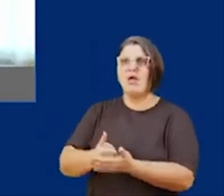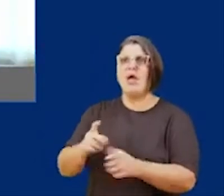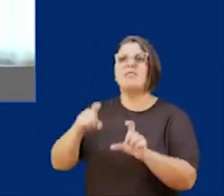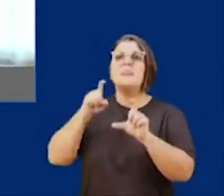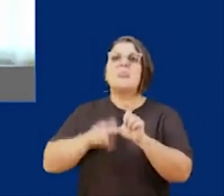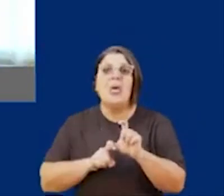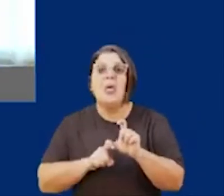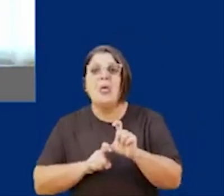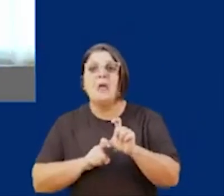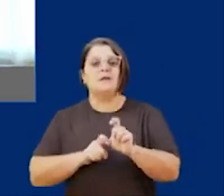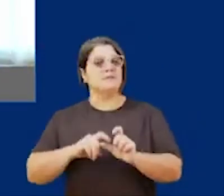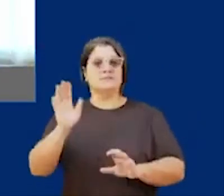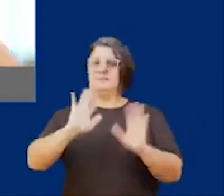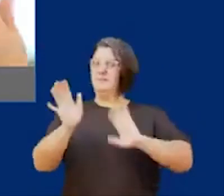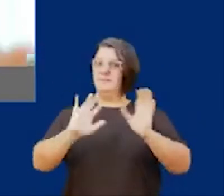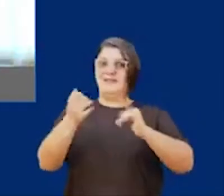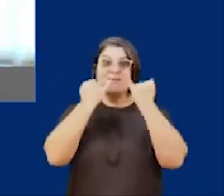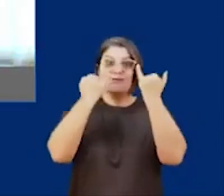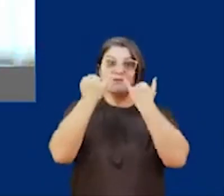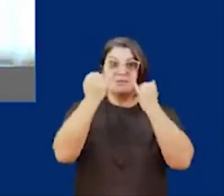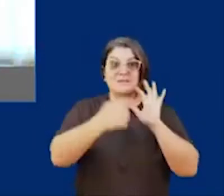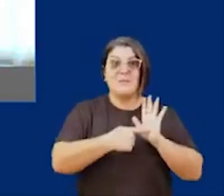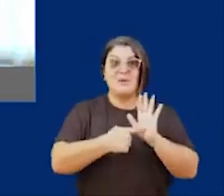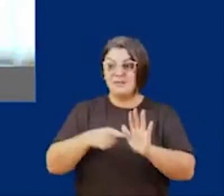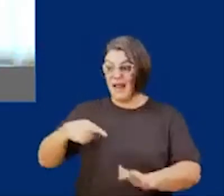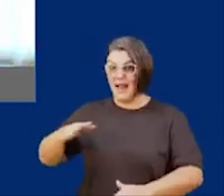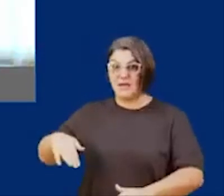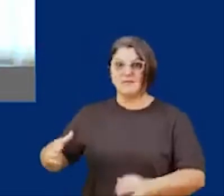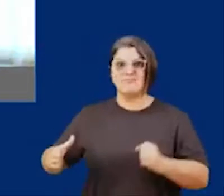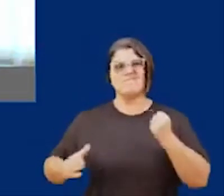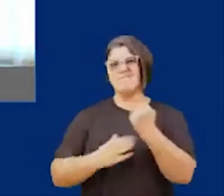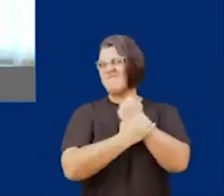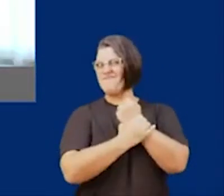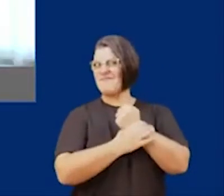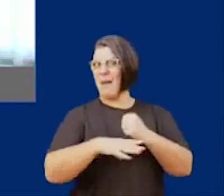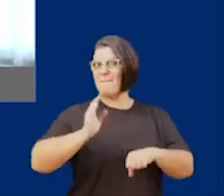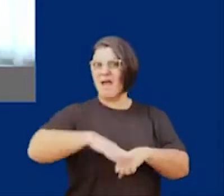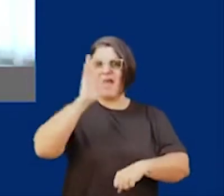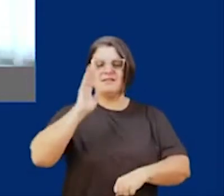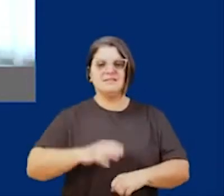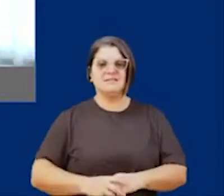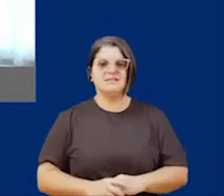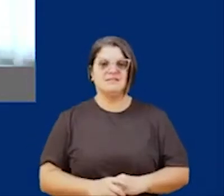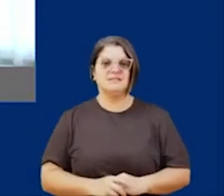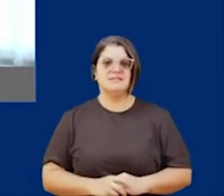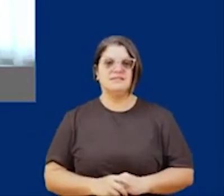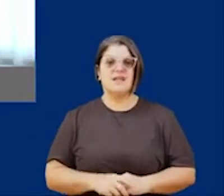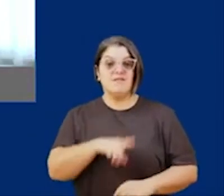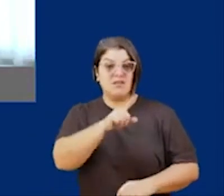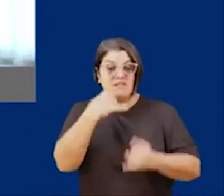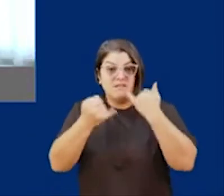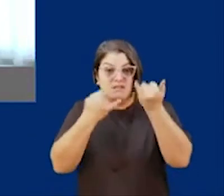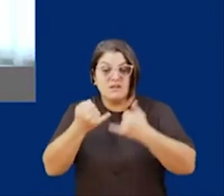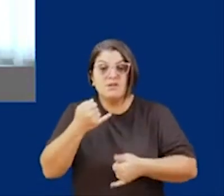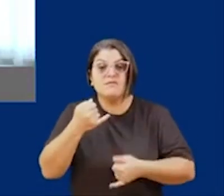o que os dados mostram é o oposto, que essa criança fica mais confiante, né? E você falou uma coisa muito importante, Ariane, quando a criança está no